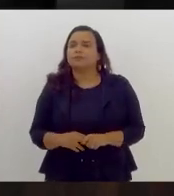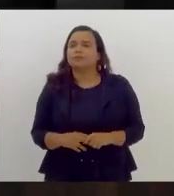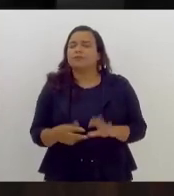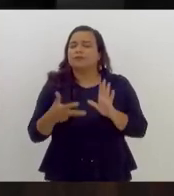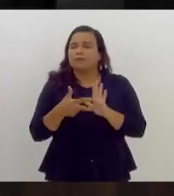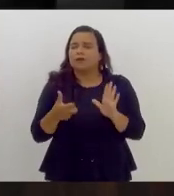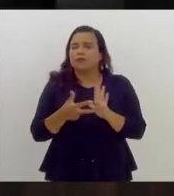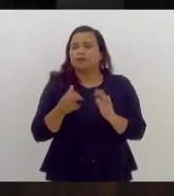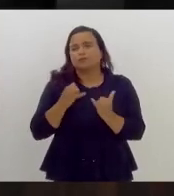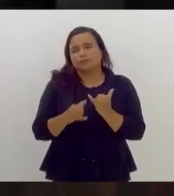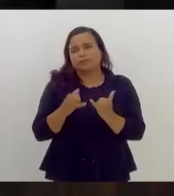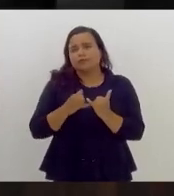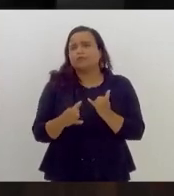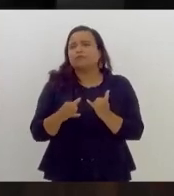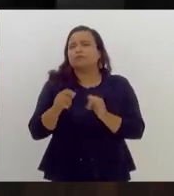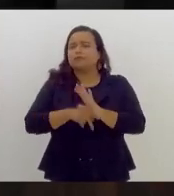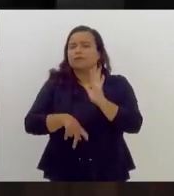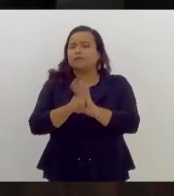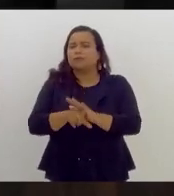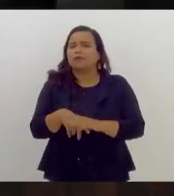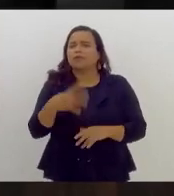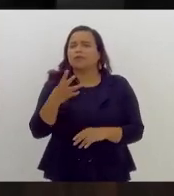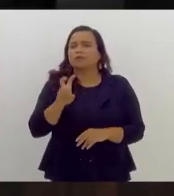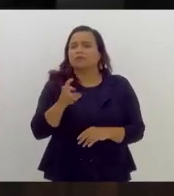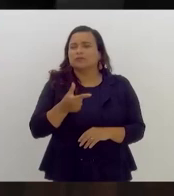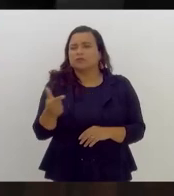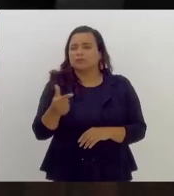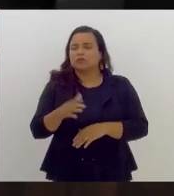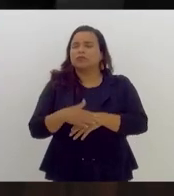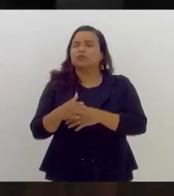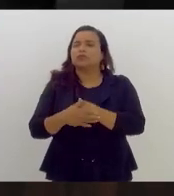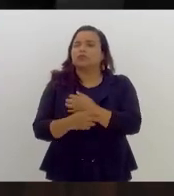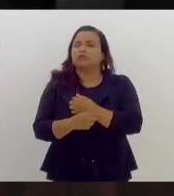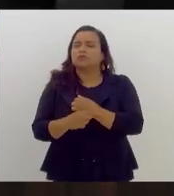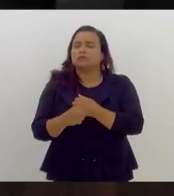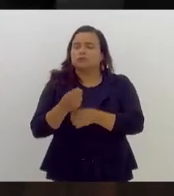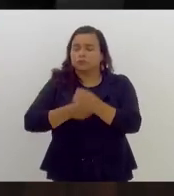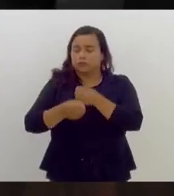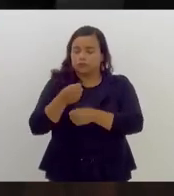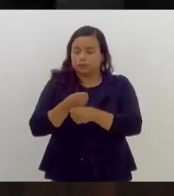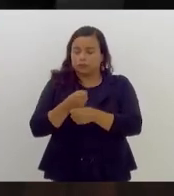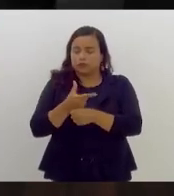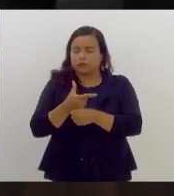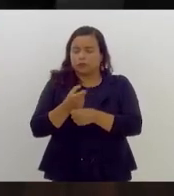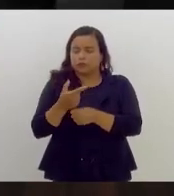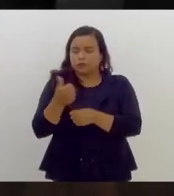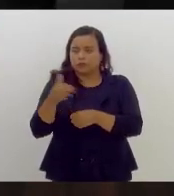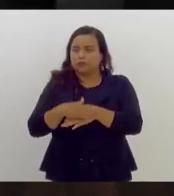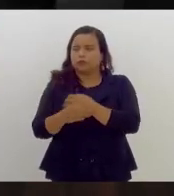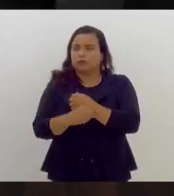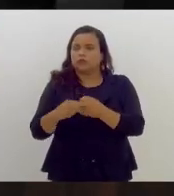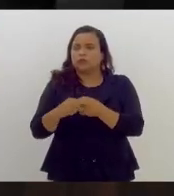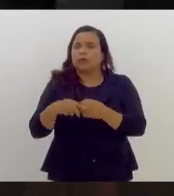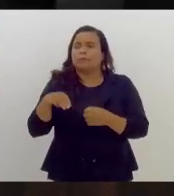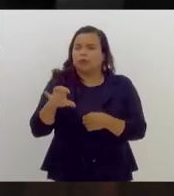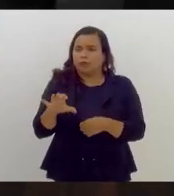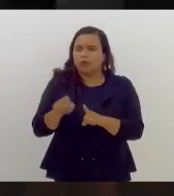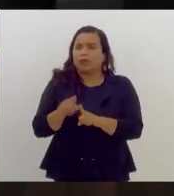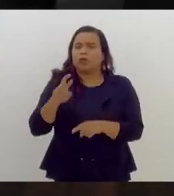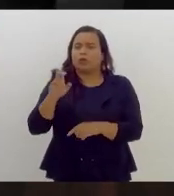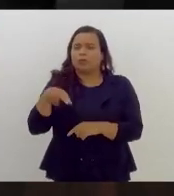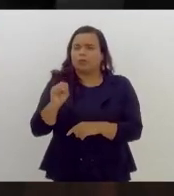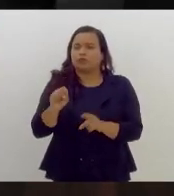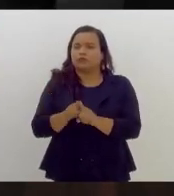Veto parcial aposto ao projeto de lei 4522 de 21, de autoria dos deputados Carlos Mink e Rubens Montempo, que dispõe sobre o